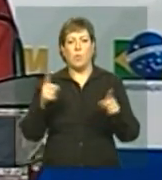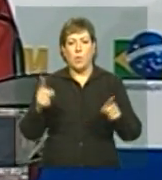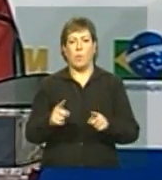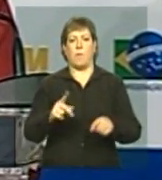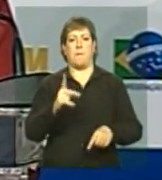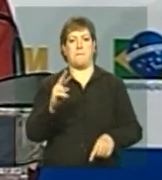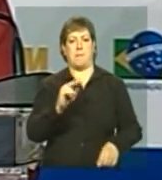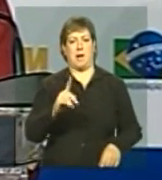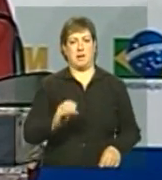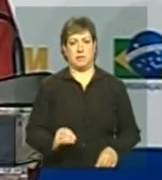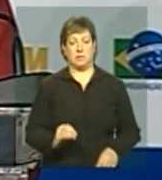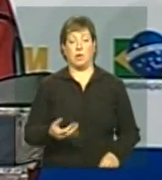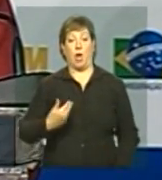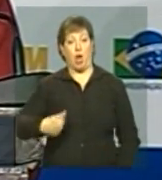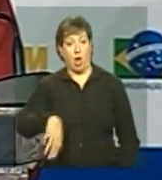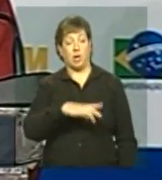temos